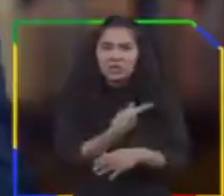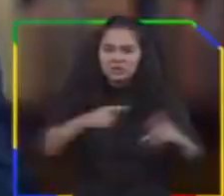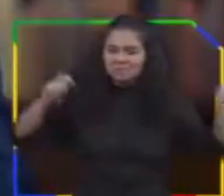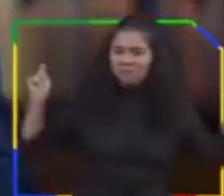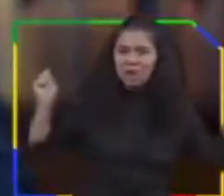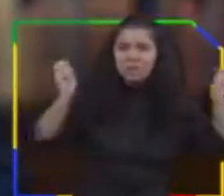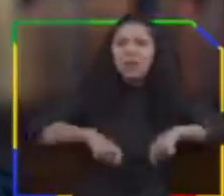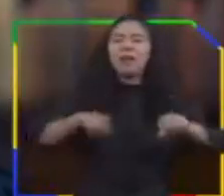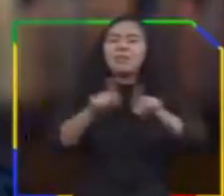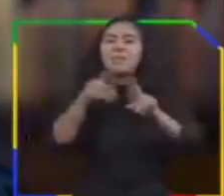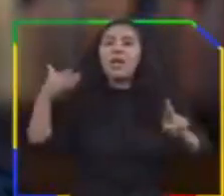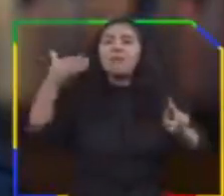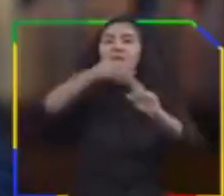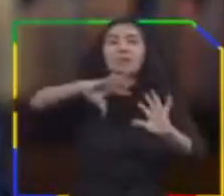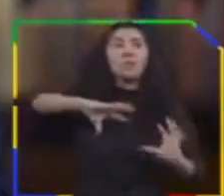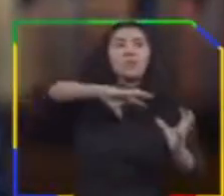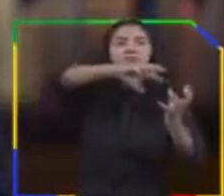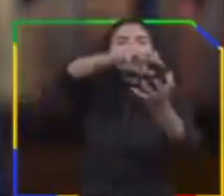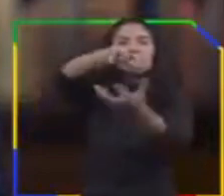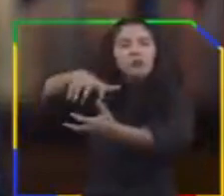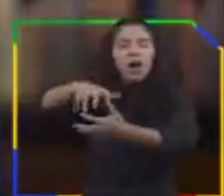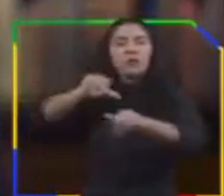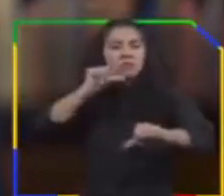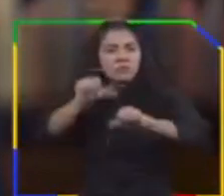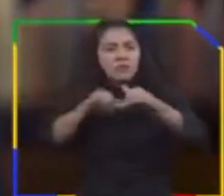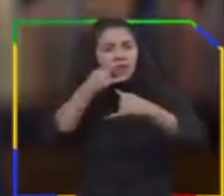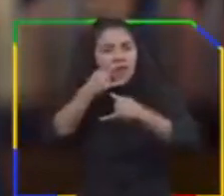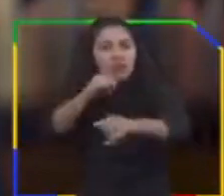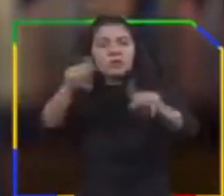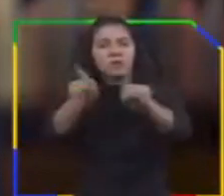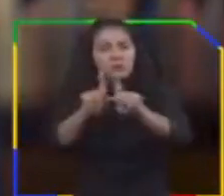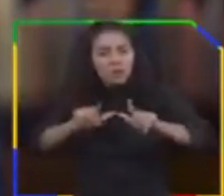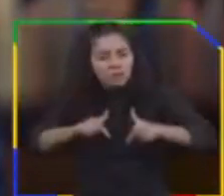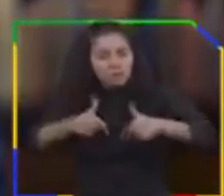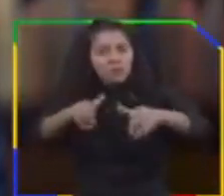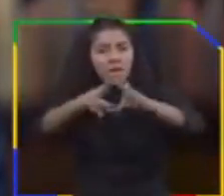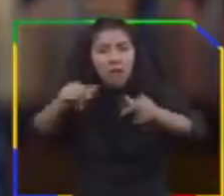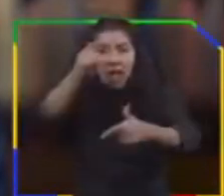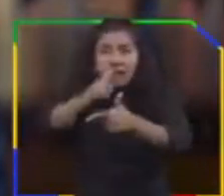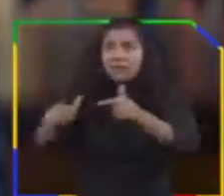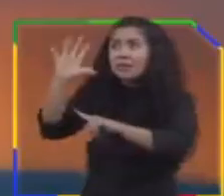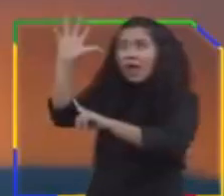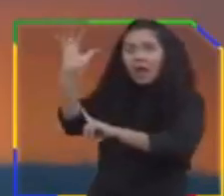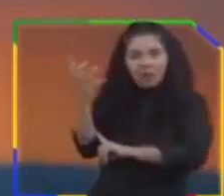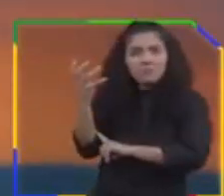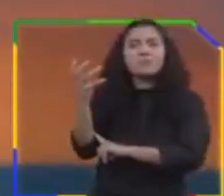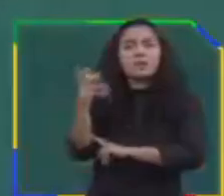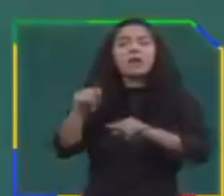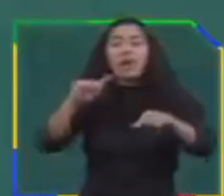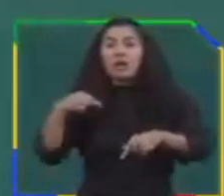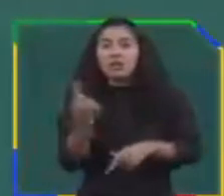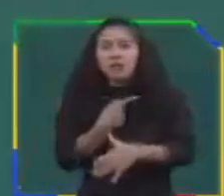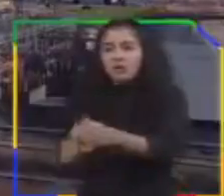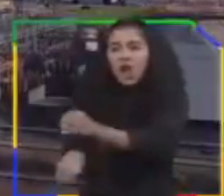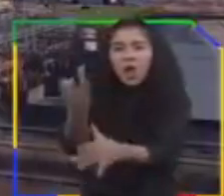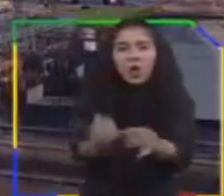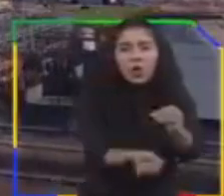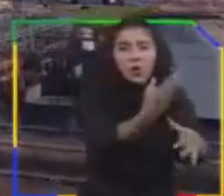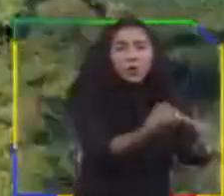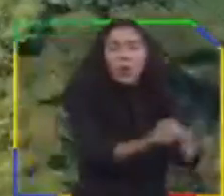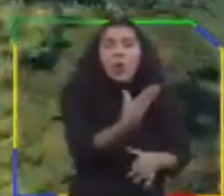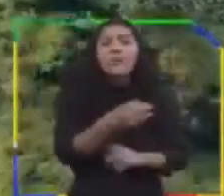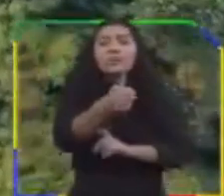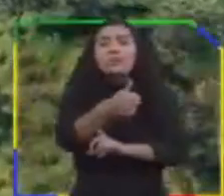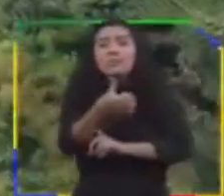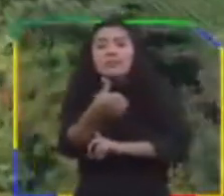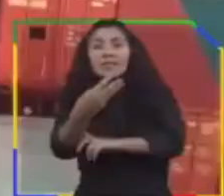uma potência mundial em geração de energia renovável e no enfrentamento à crise climática. Abrimos